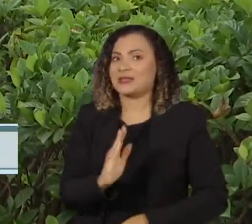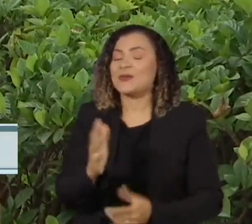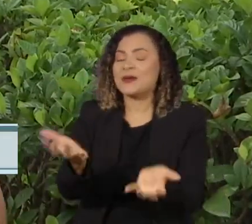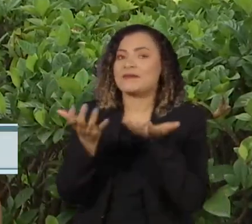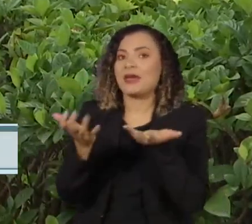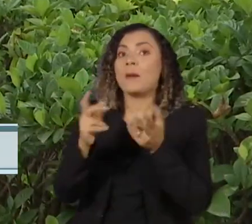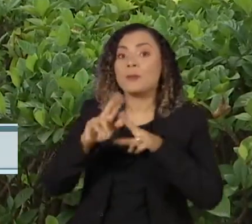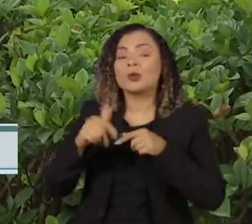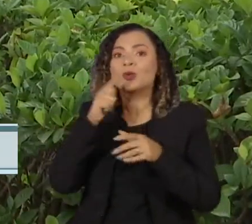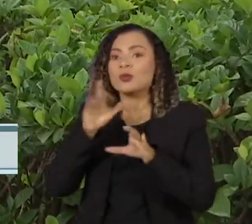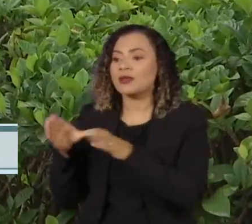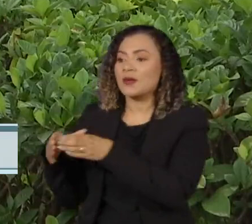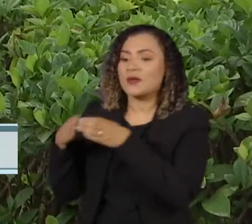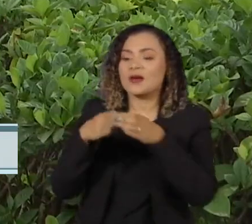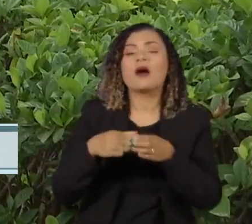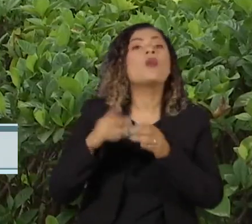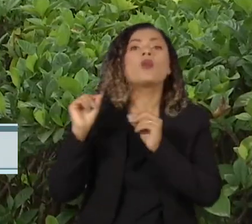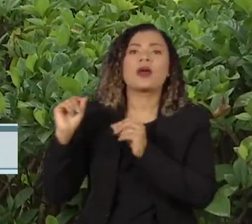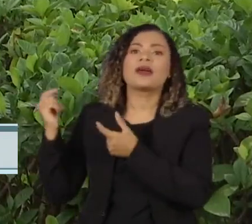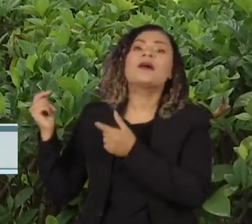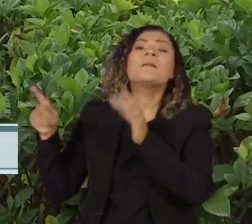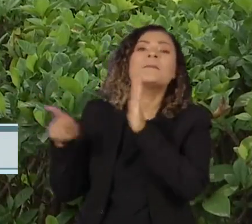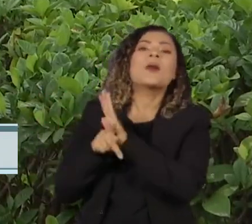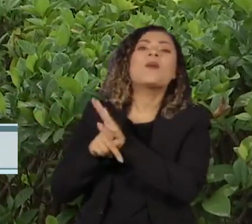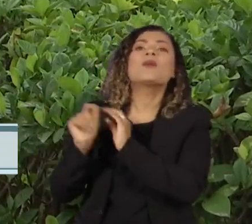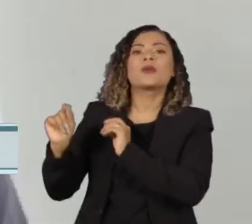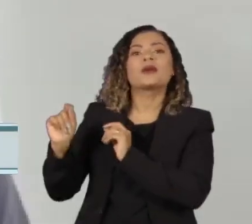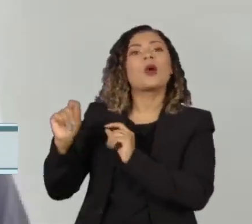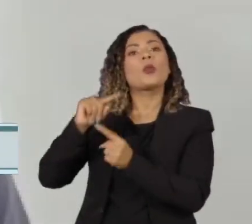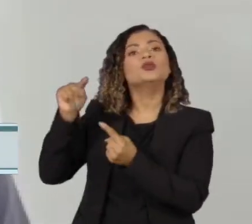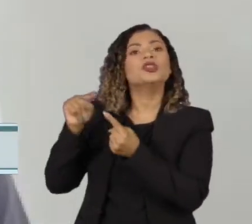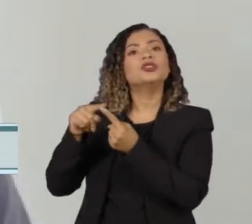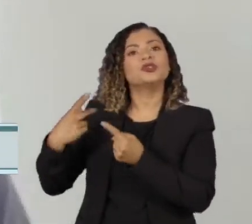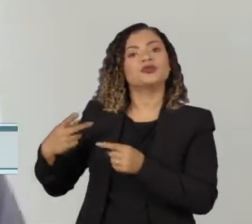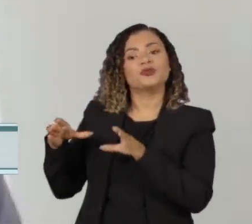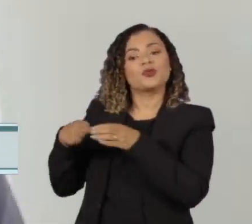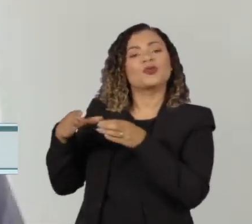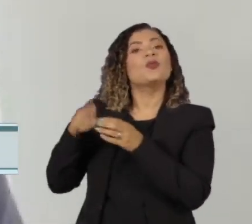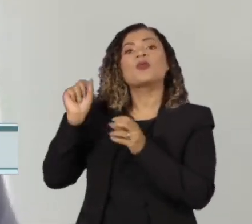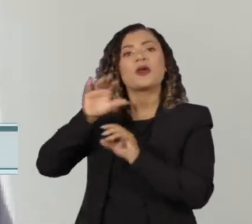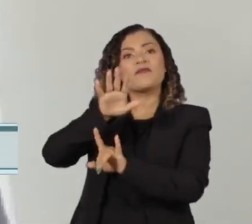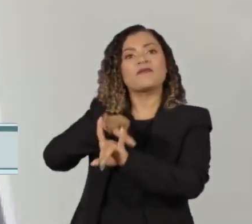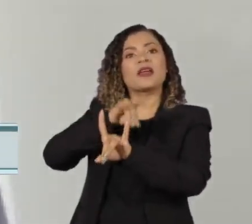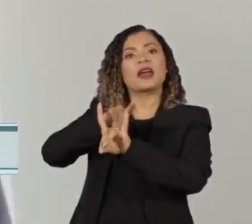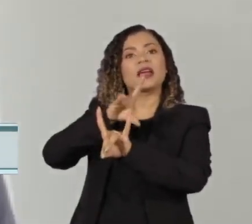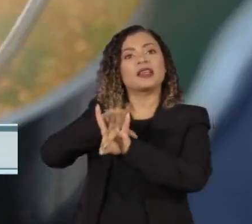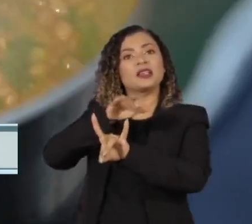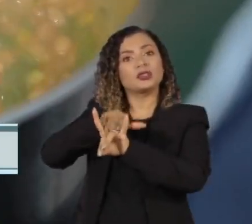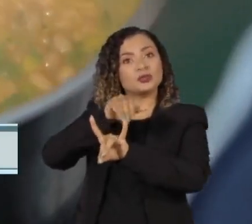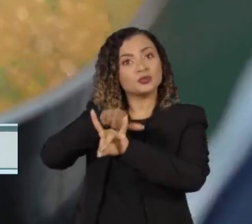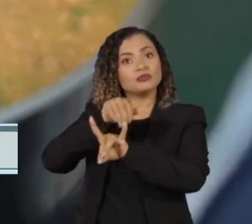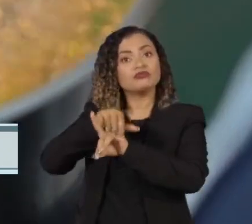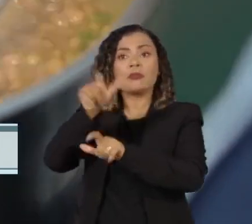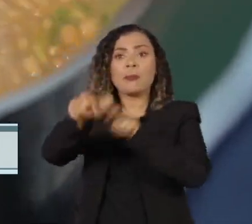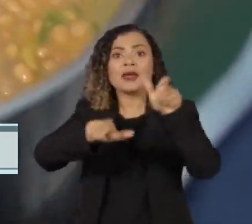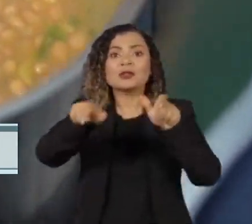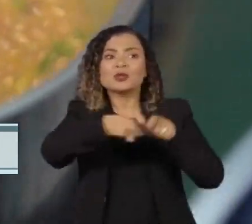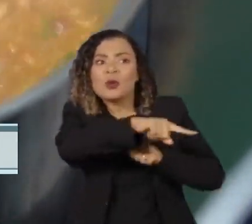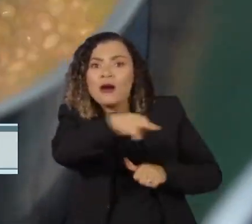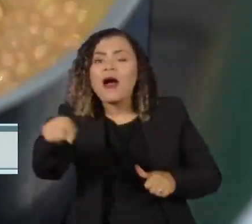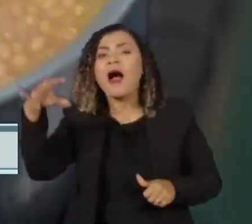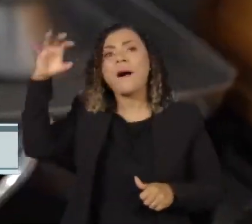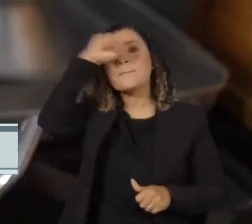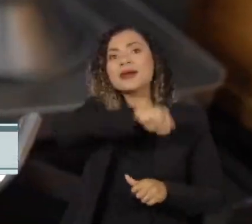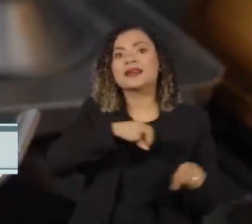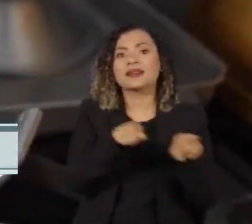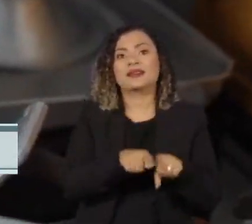levando junto toda a filosofia vegana para o país. A nossa proposta é levar o veganismo para quem não é vegano. Talvez eu não vá me tornar